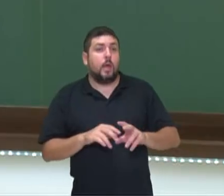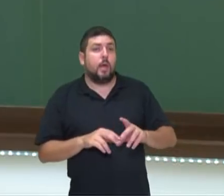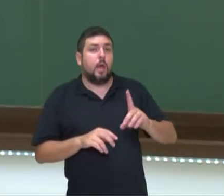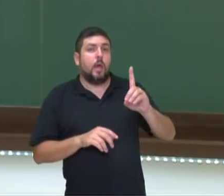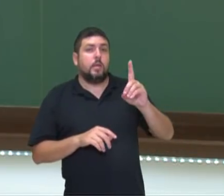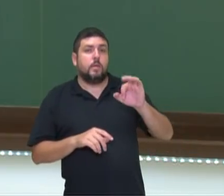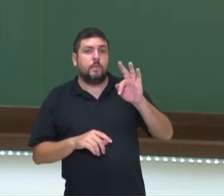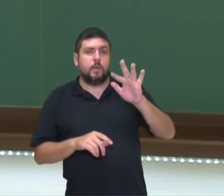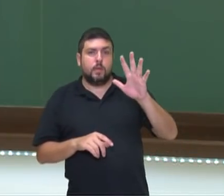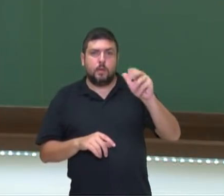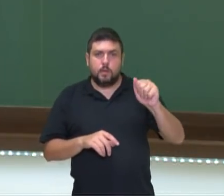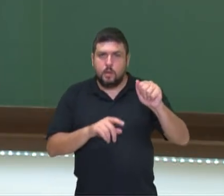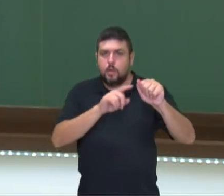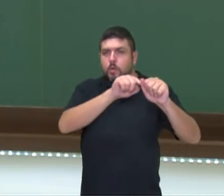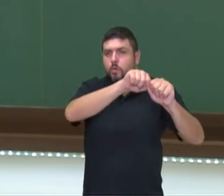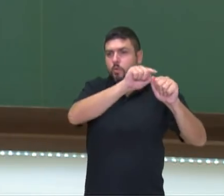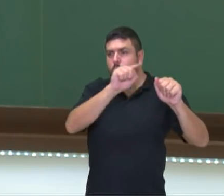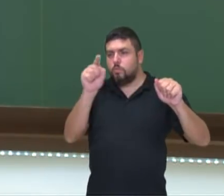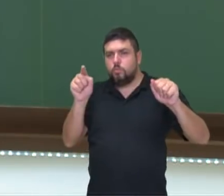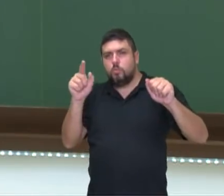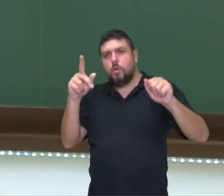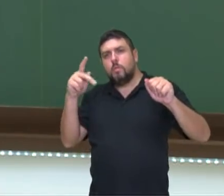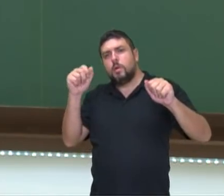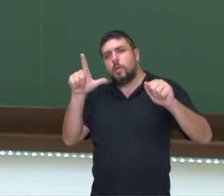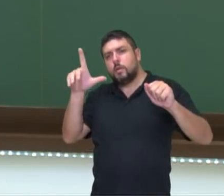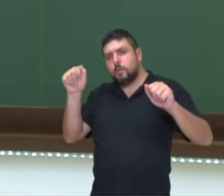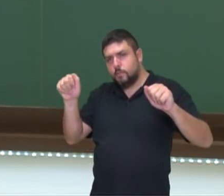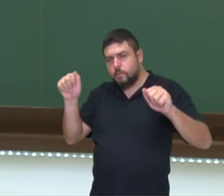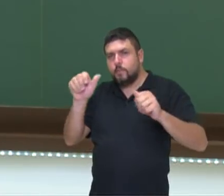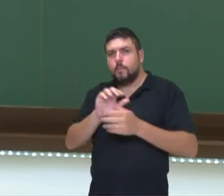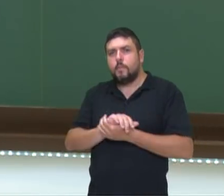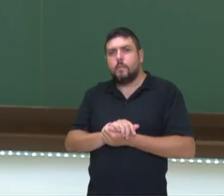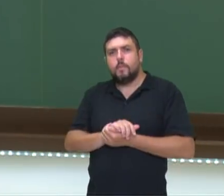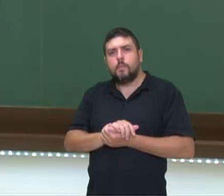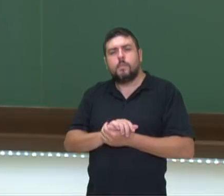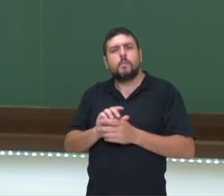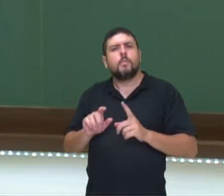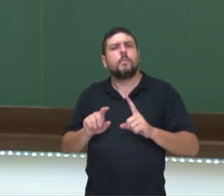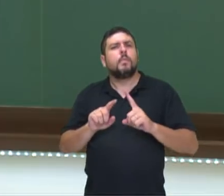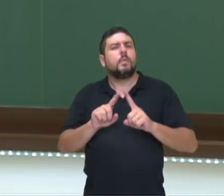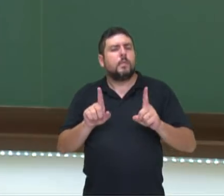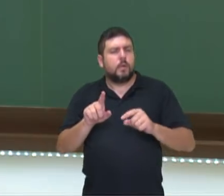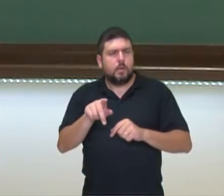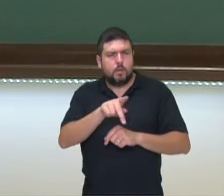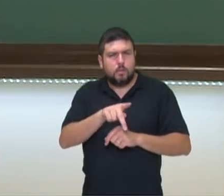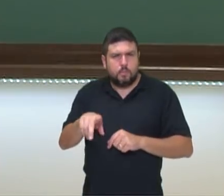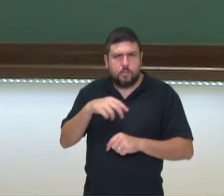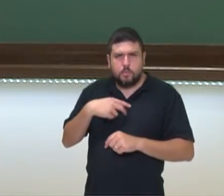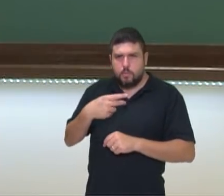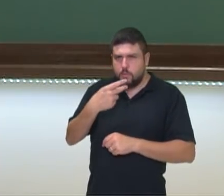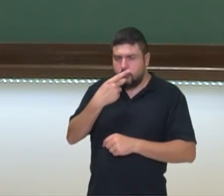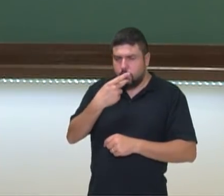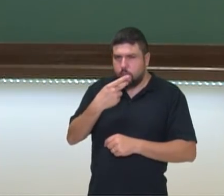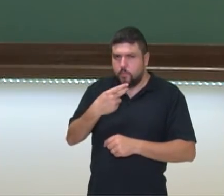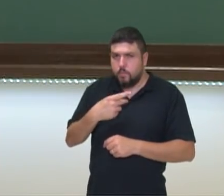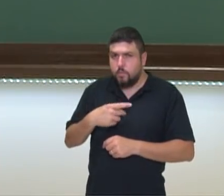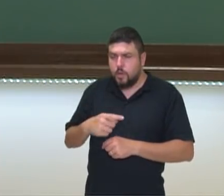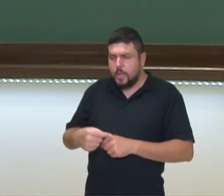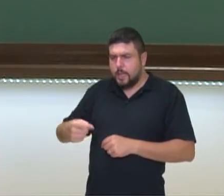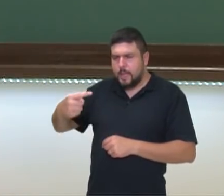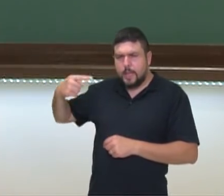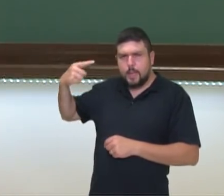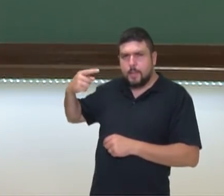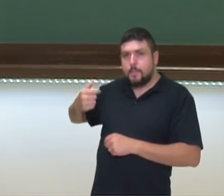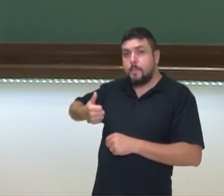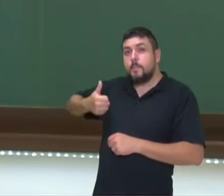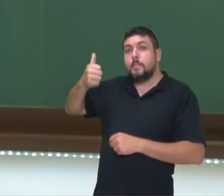uma outra parcela. Mas espera aí, a professora falou lá no primeiro Desafiando a Mente